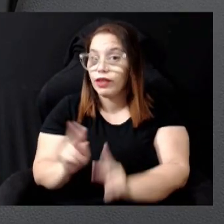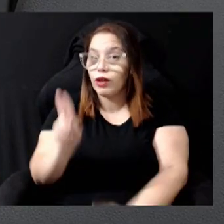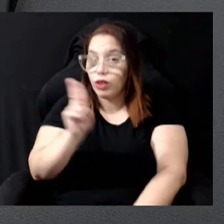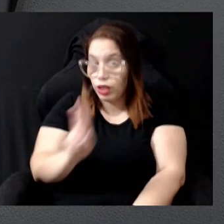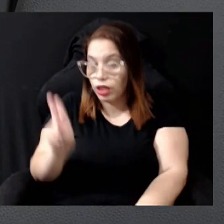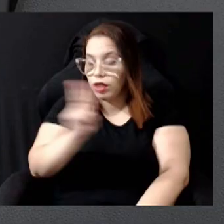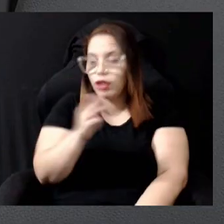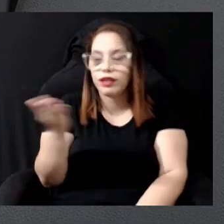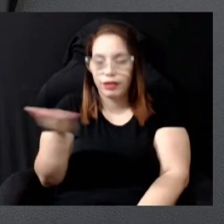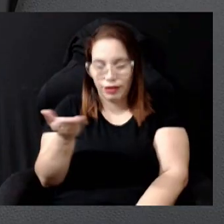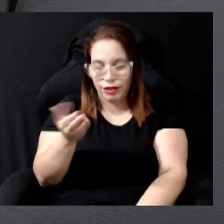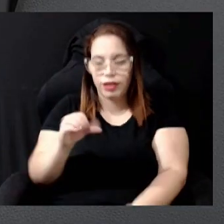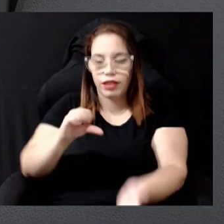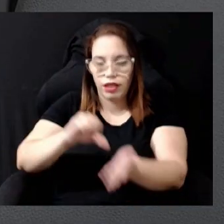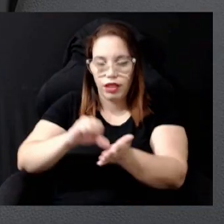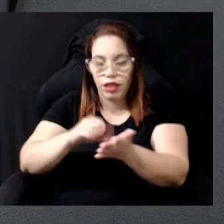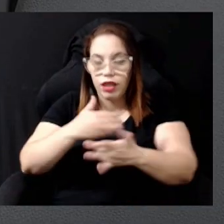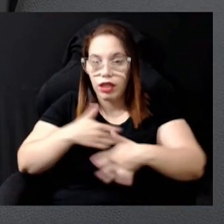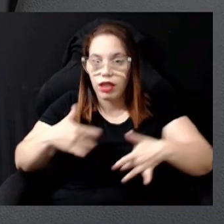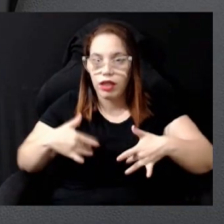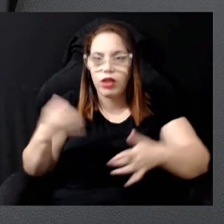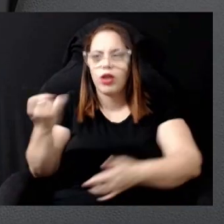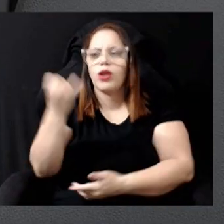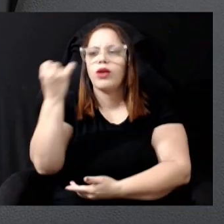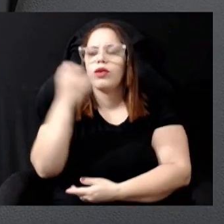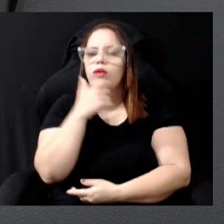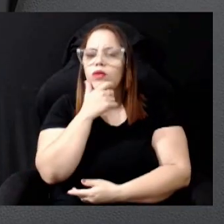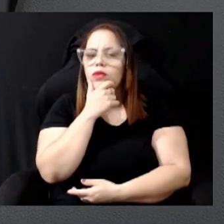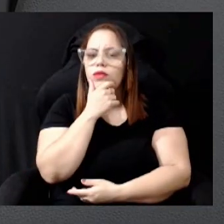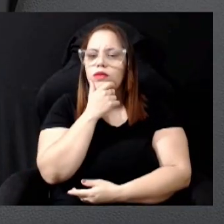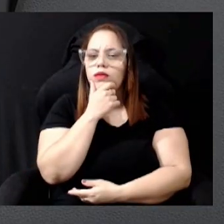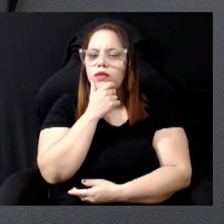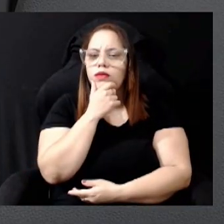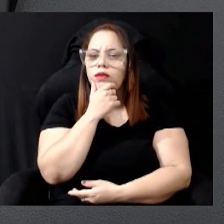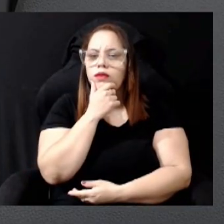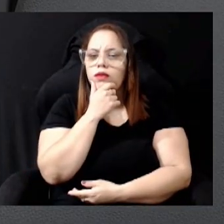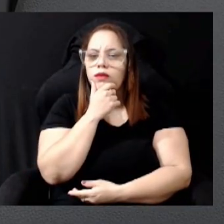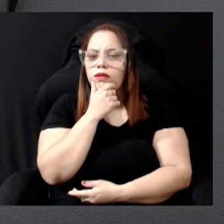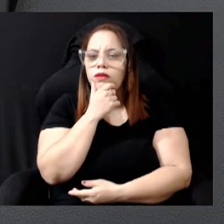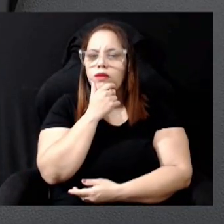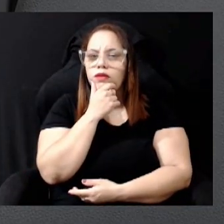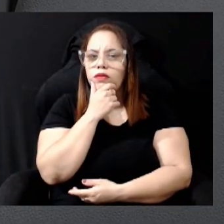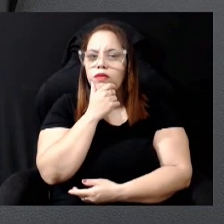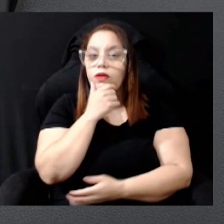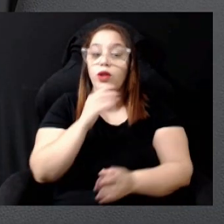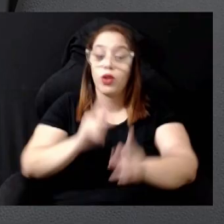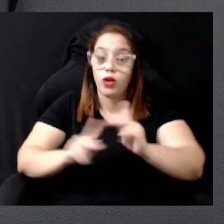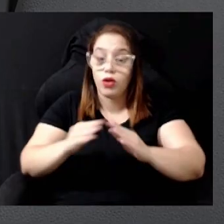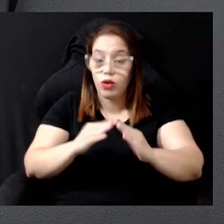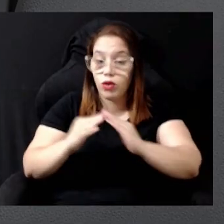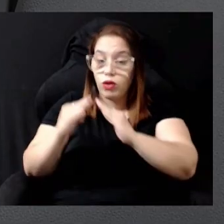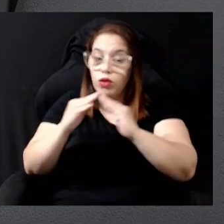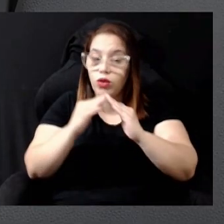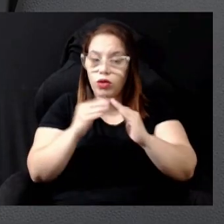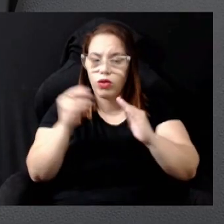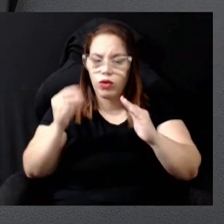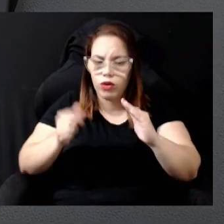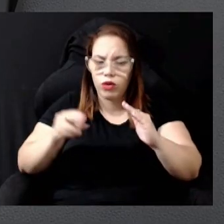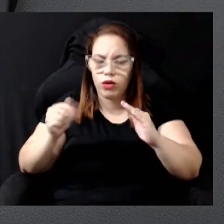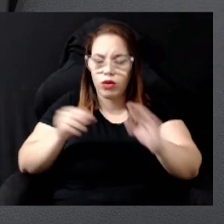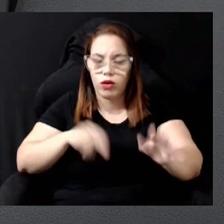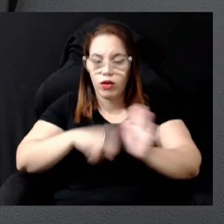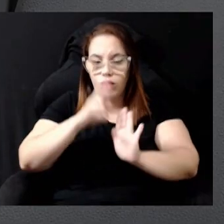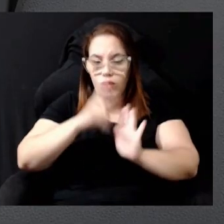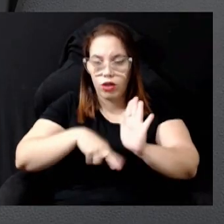de saúde. E foi uma luta importante, porque houve uma participação muito grande, né, dos moradores, desde a regularização da